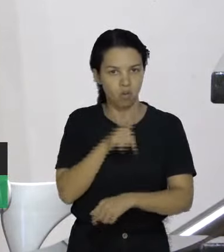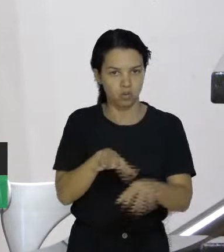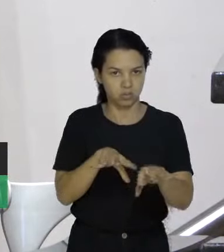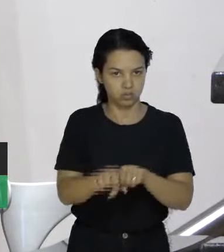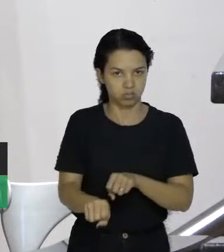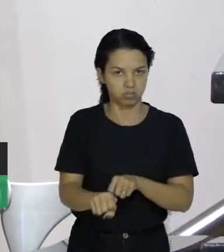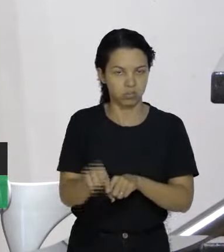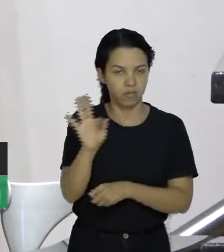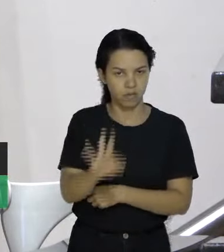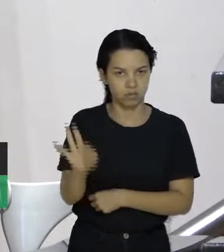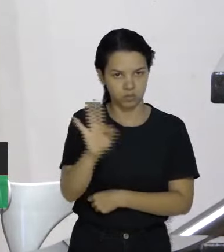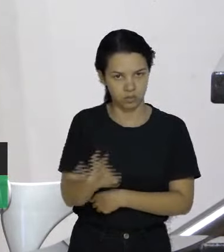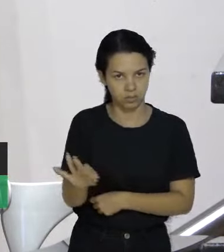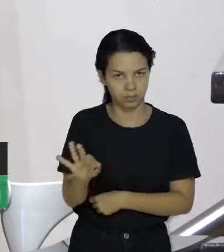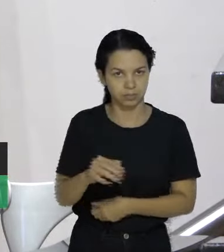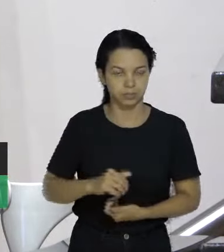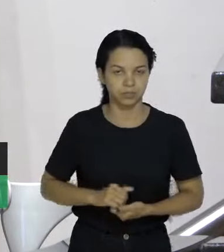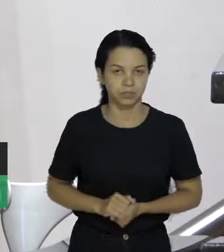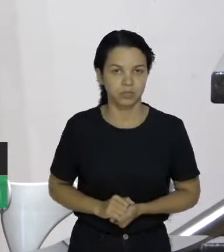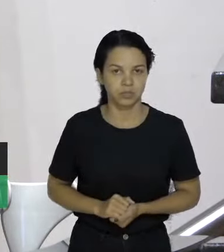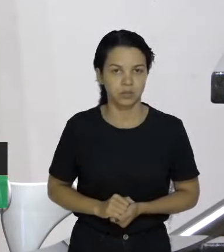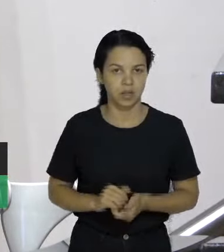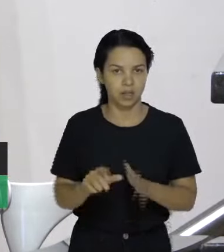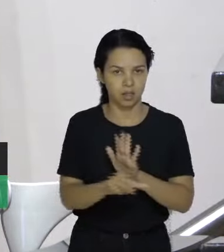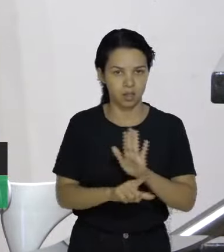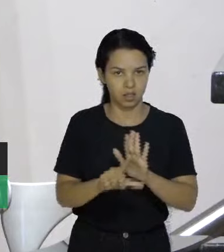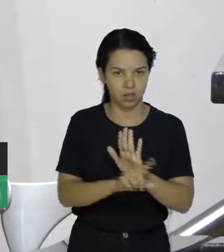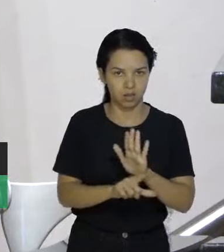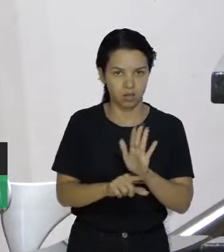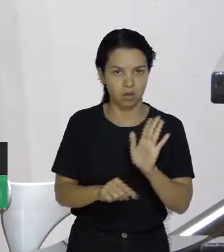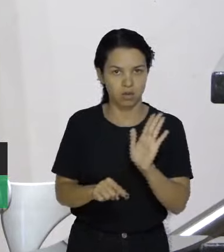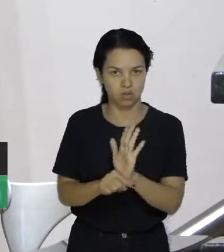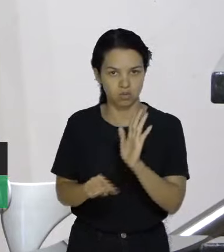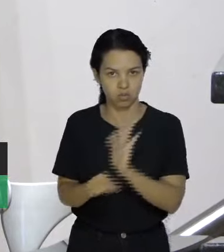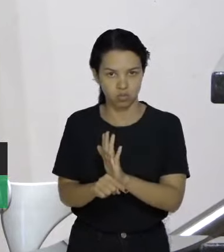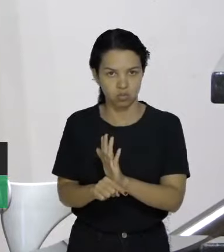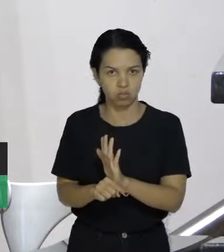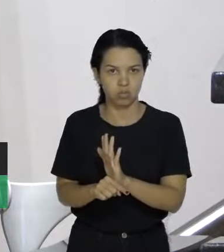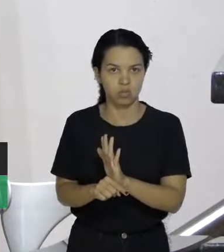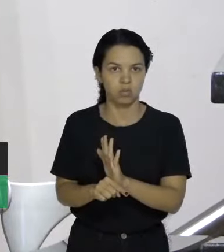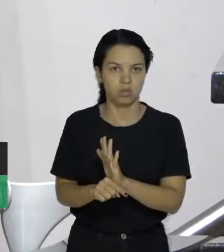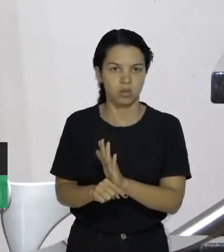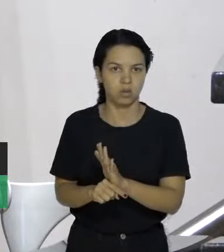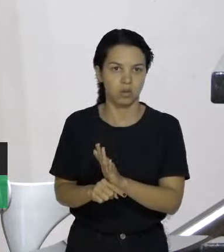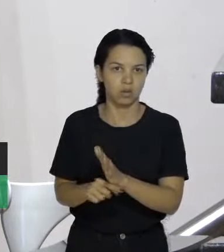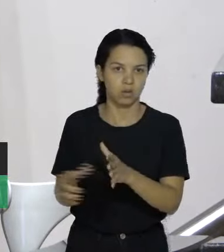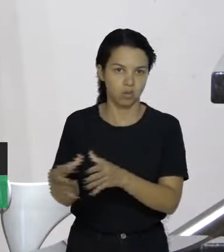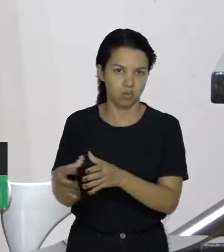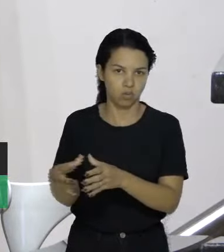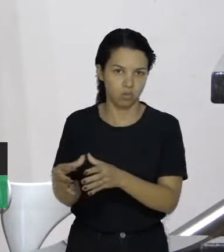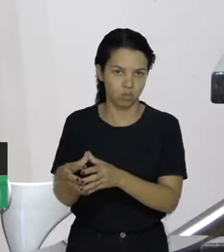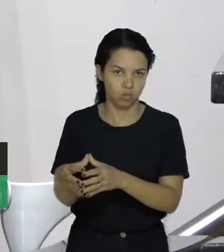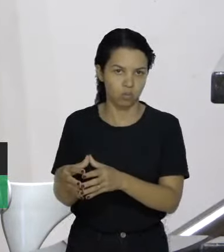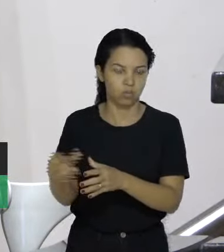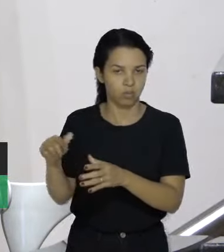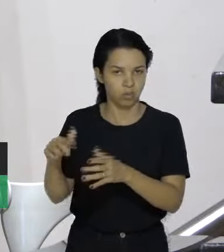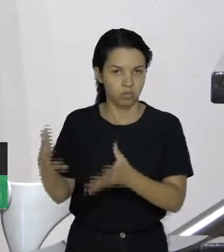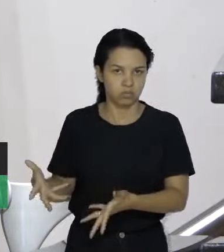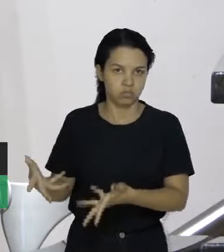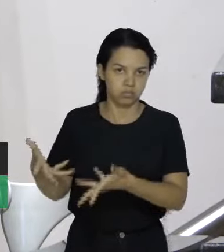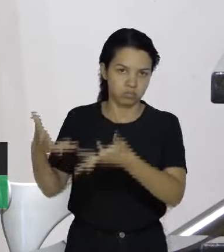Ou seja a legislação beneficia justamente aqueles que já são mais favorecidos